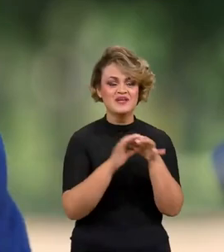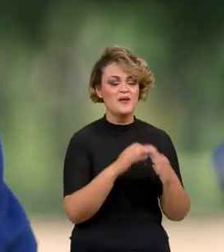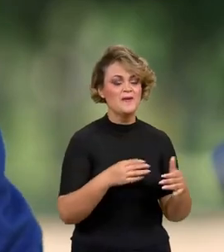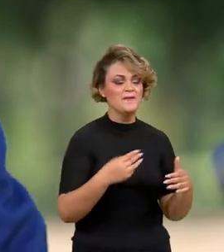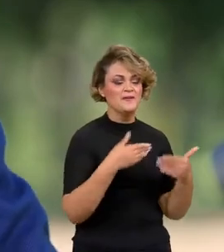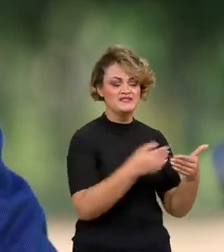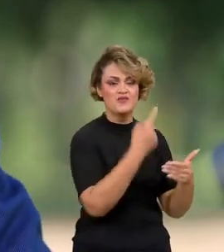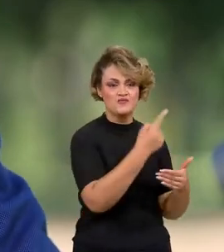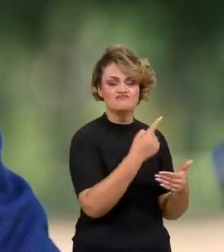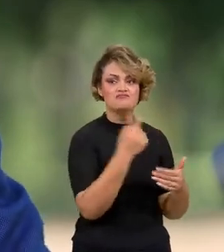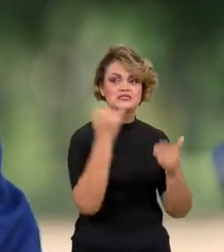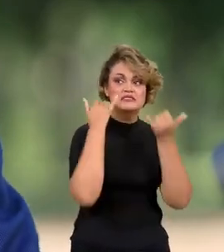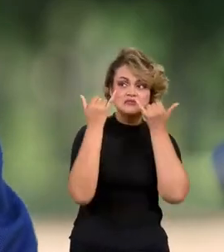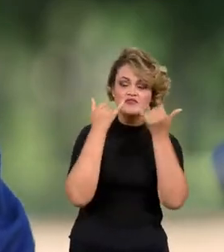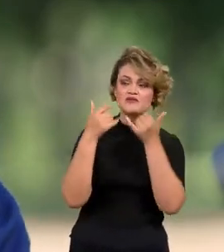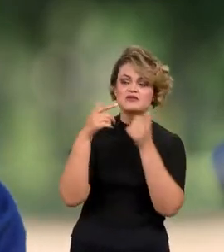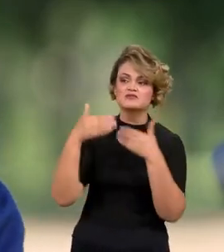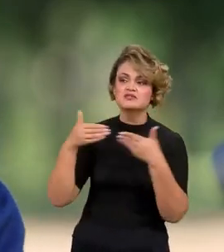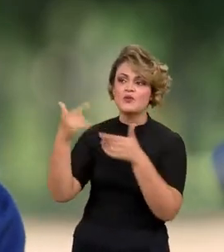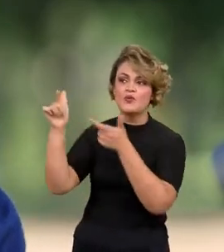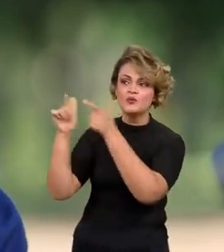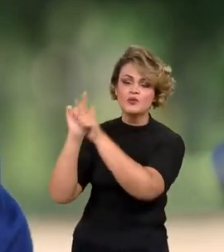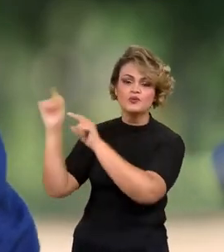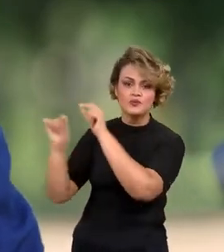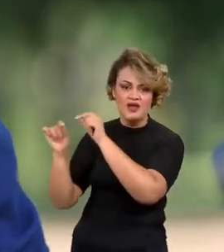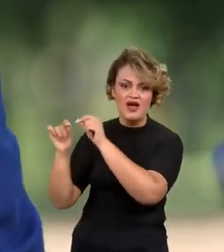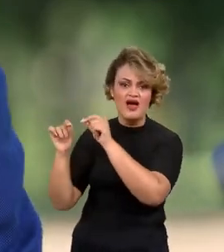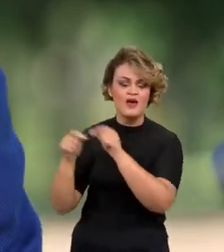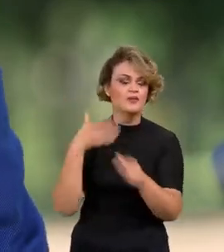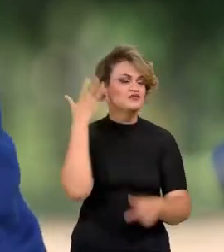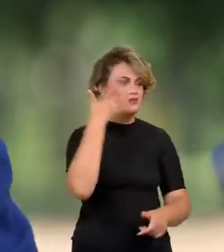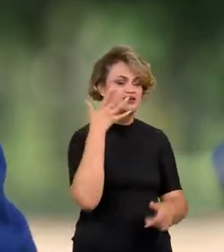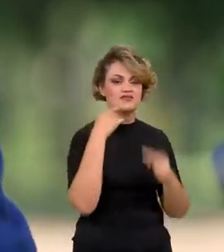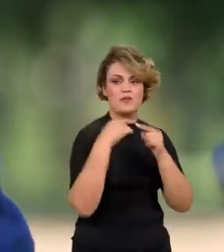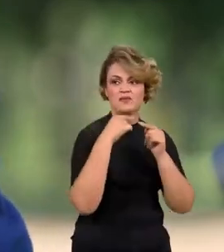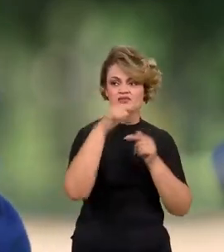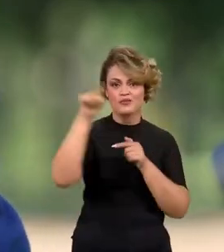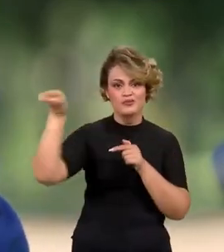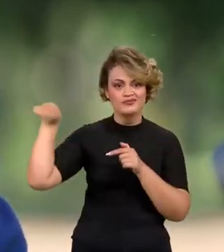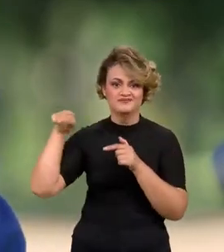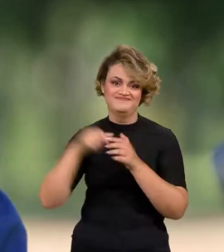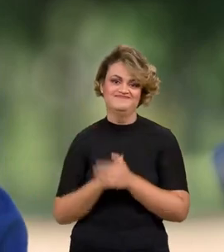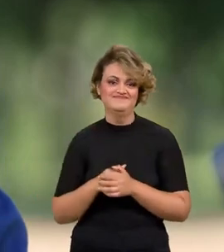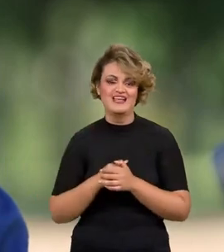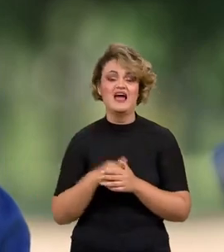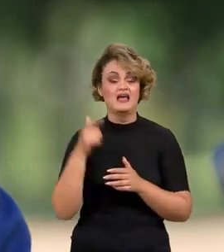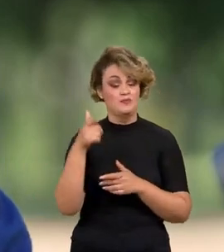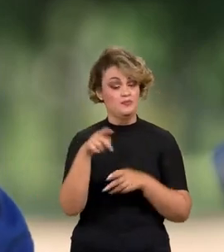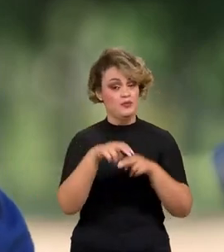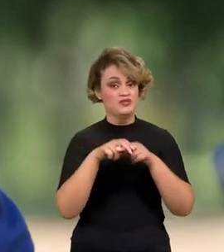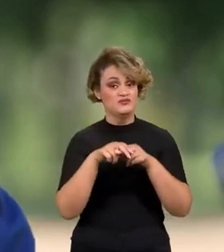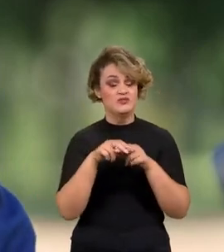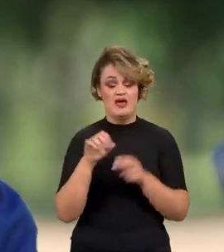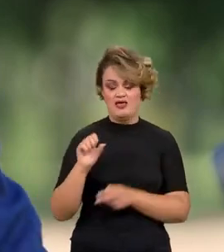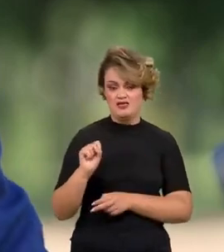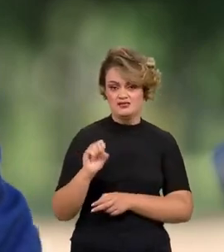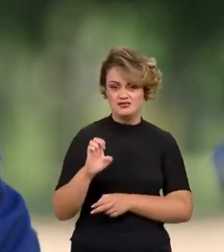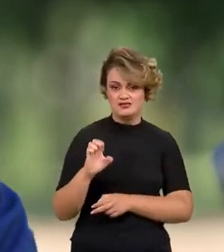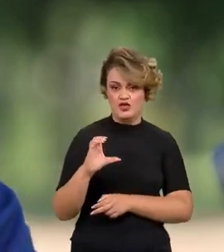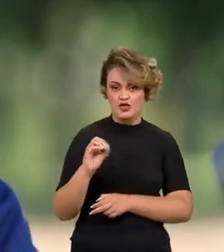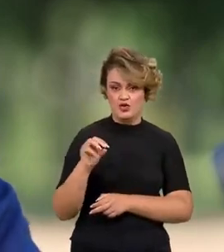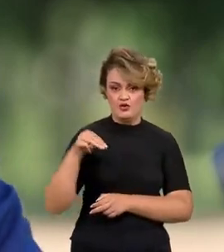ter informação Então nós vamos começar agora preparar sabe o início da responsabilidade da fecom O Pimenta vai ter mais trabalho